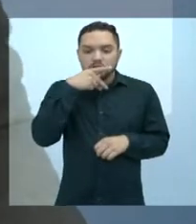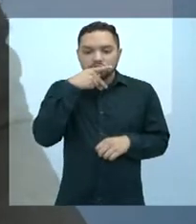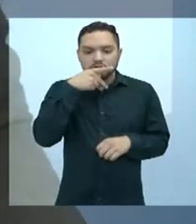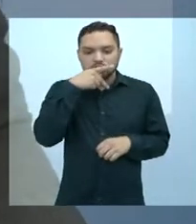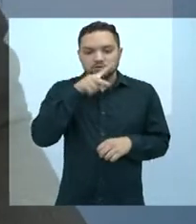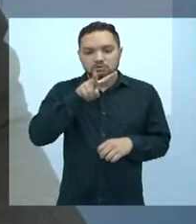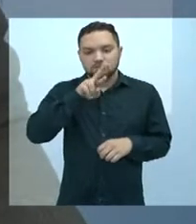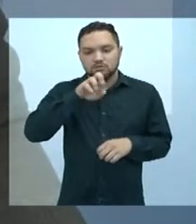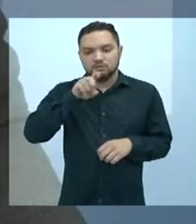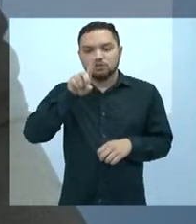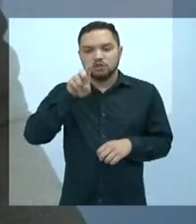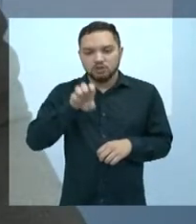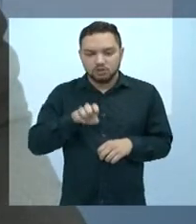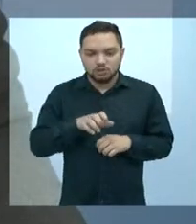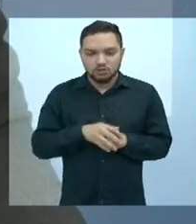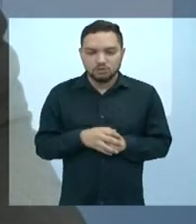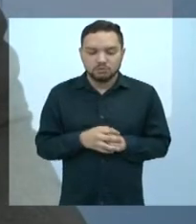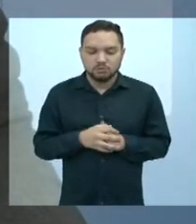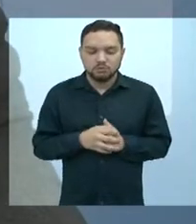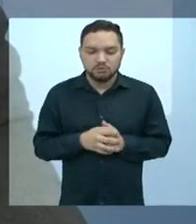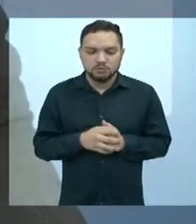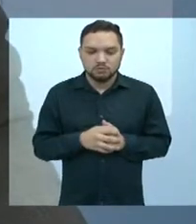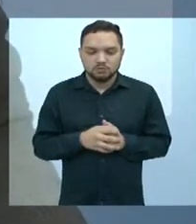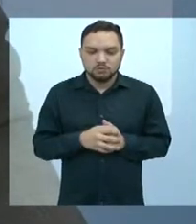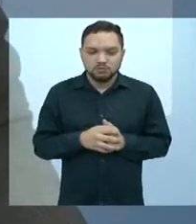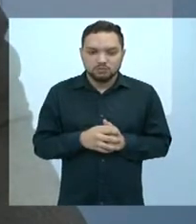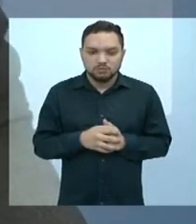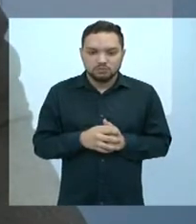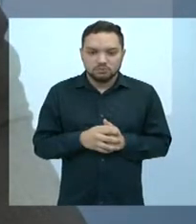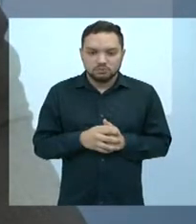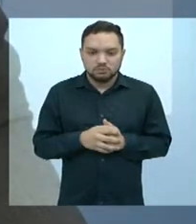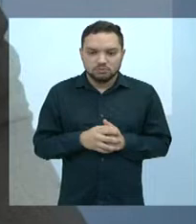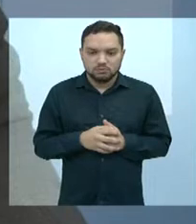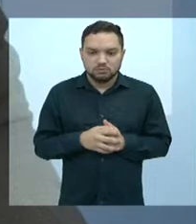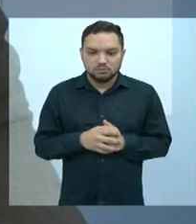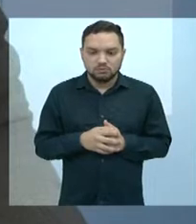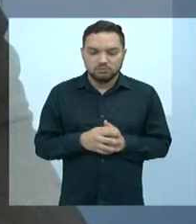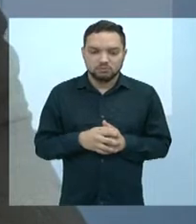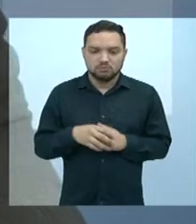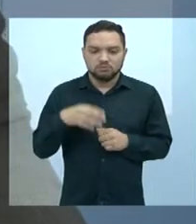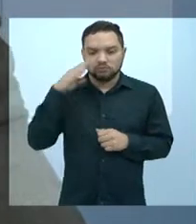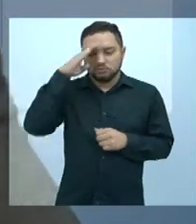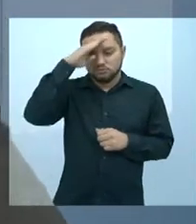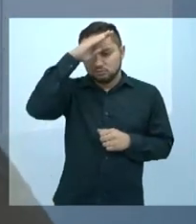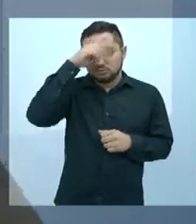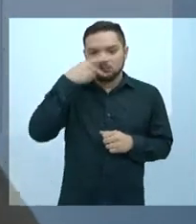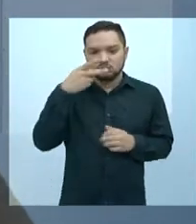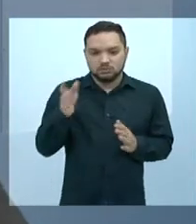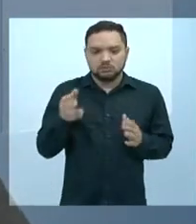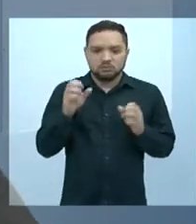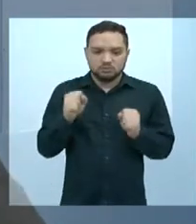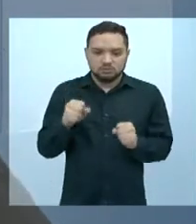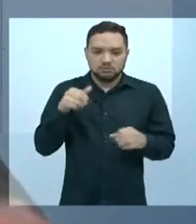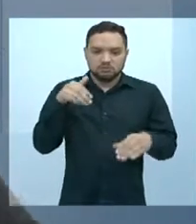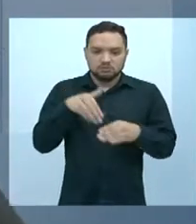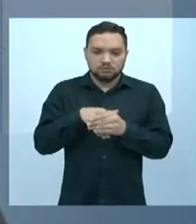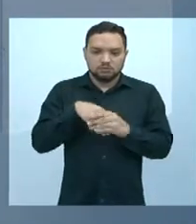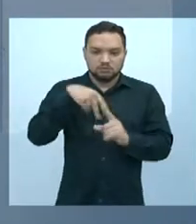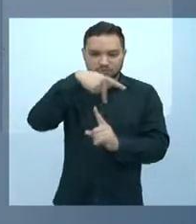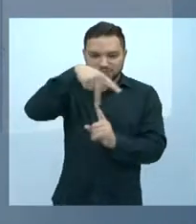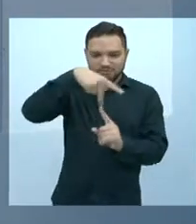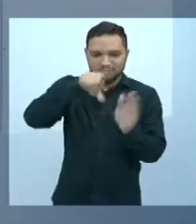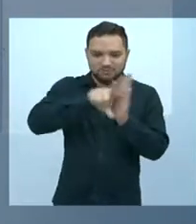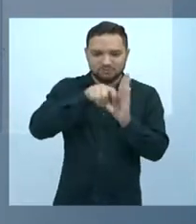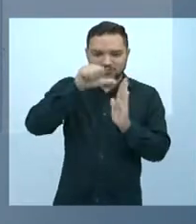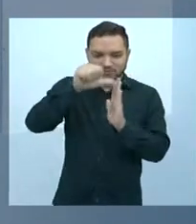da base de apoio de Jair Messias Bolsonaro, já sinalizaram que pode sim votar essa reforma,